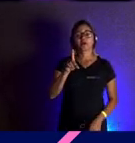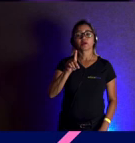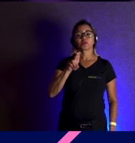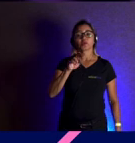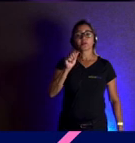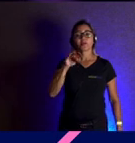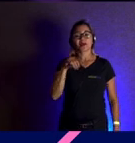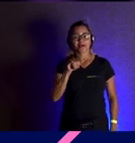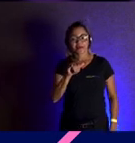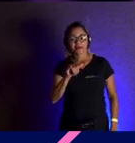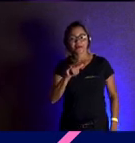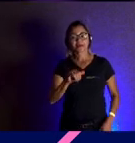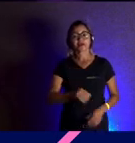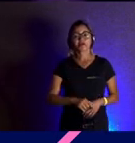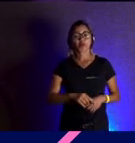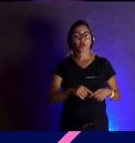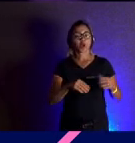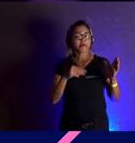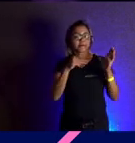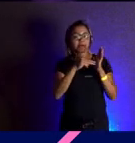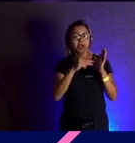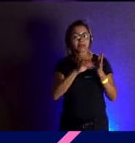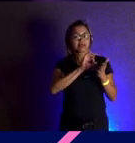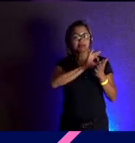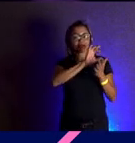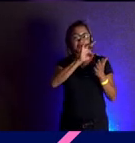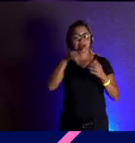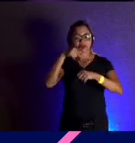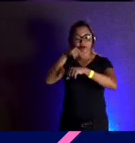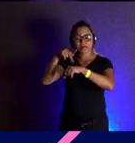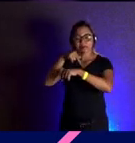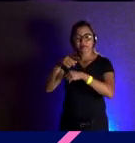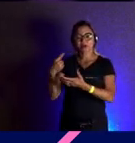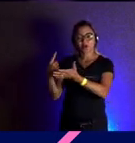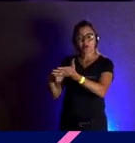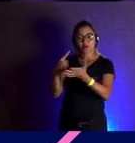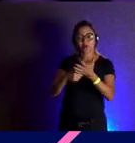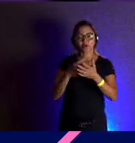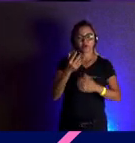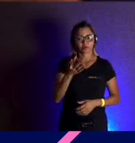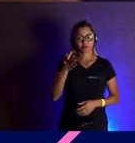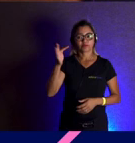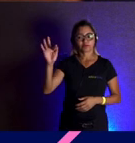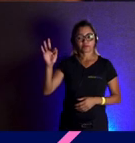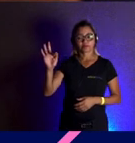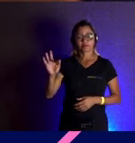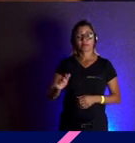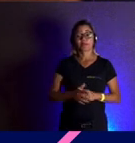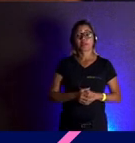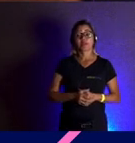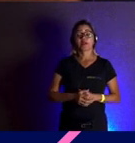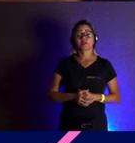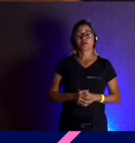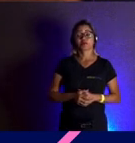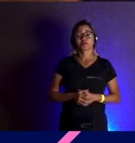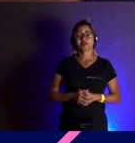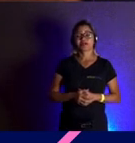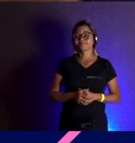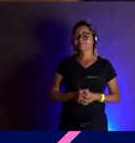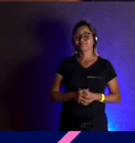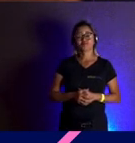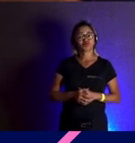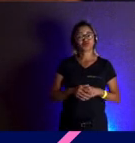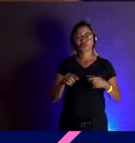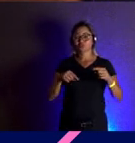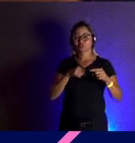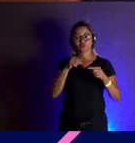das metas que cada país definiu no acordo de Paris. E é uma notícia que a gente está muito fora da guerra. Tem